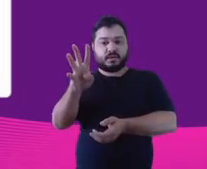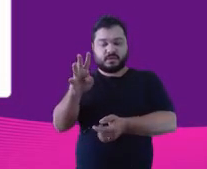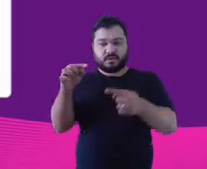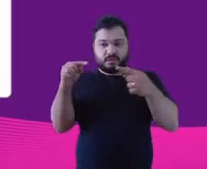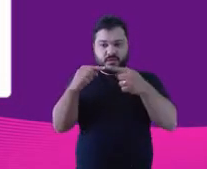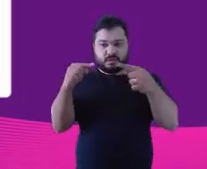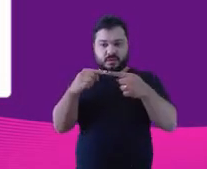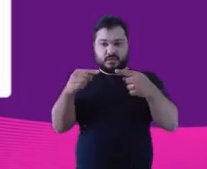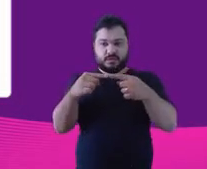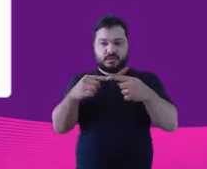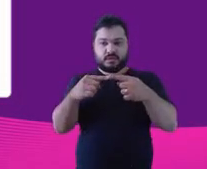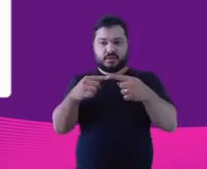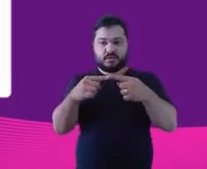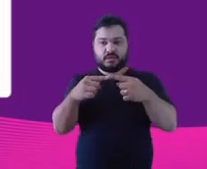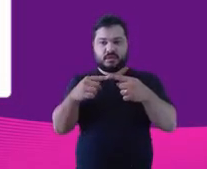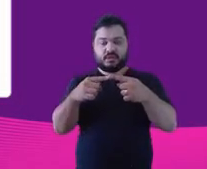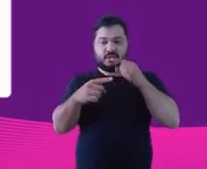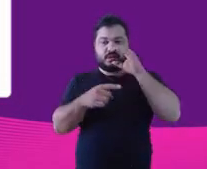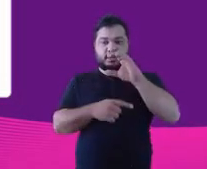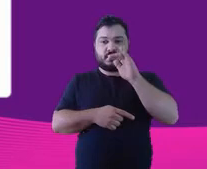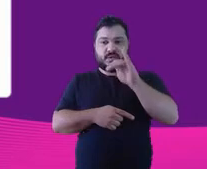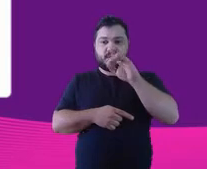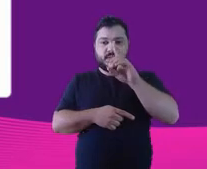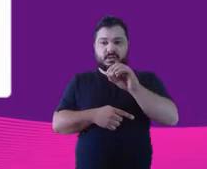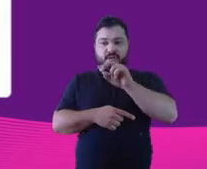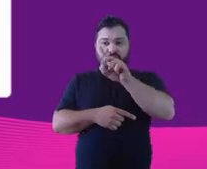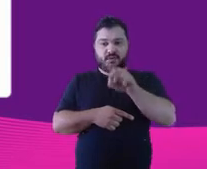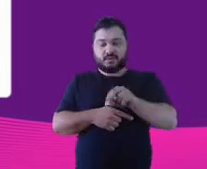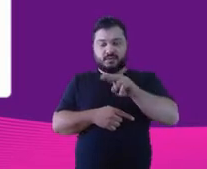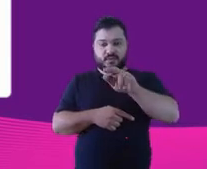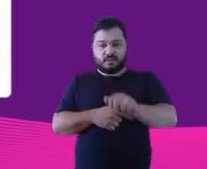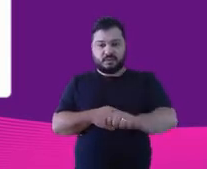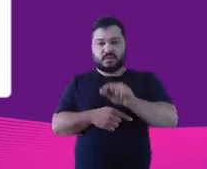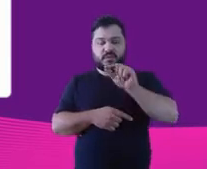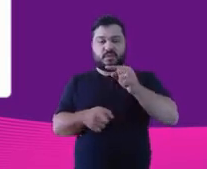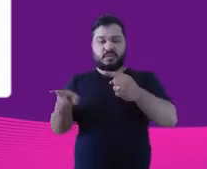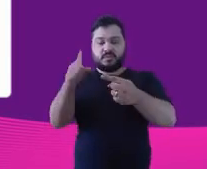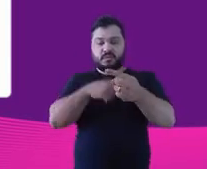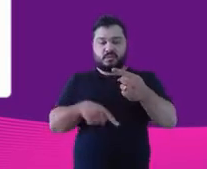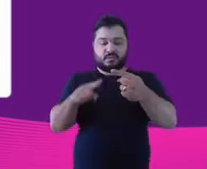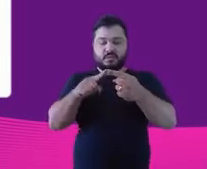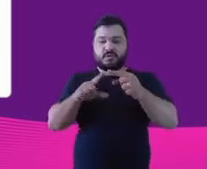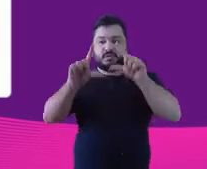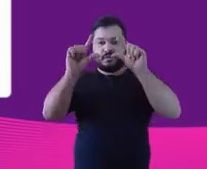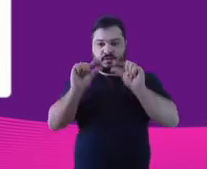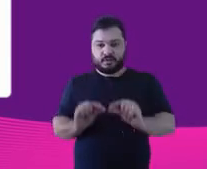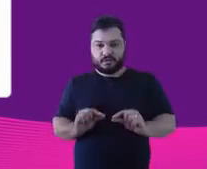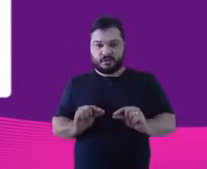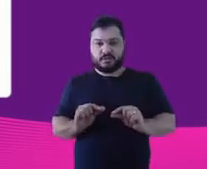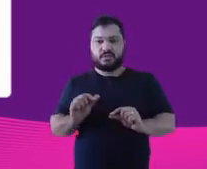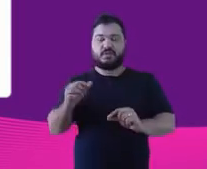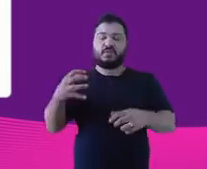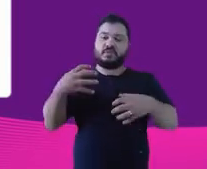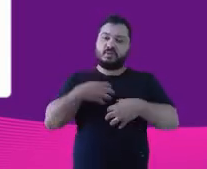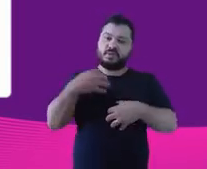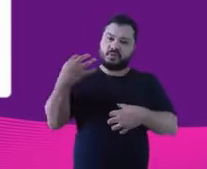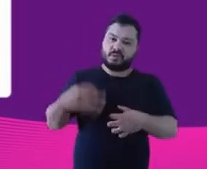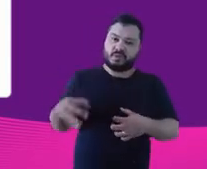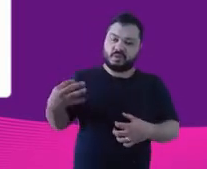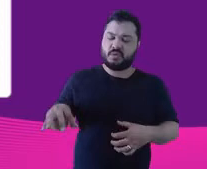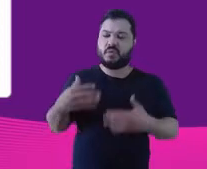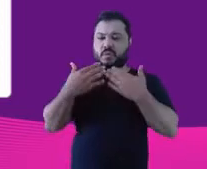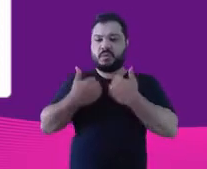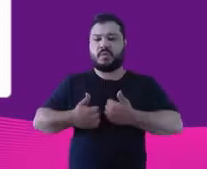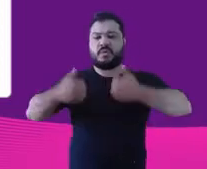associado ao ácido zoledrônico de 4 mg, no intuito de redução de dor, melhora